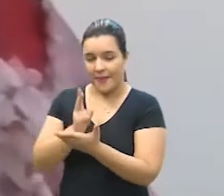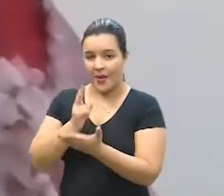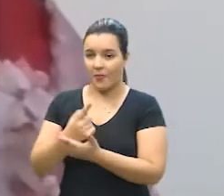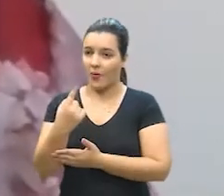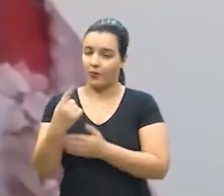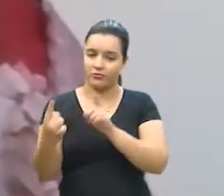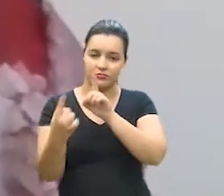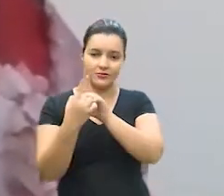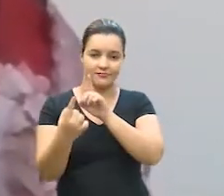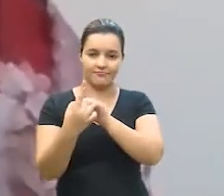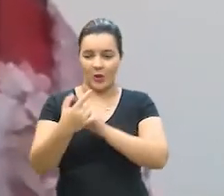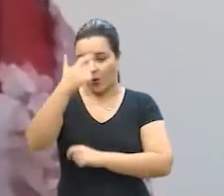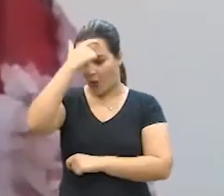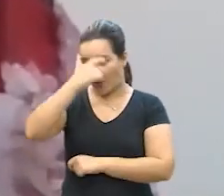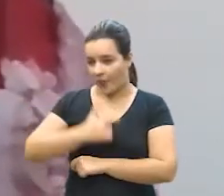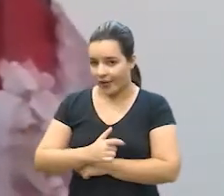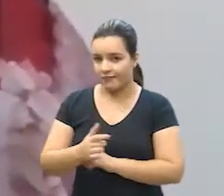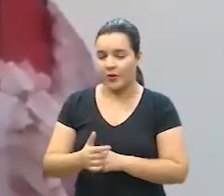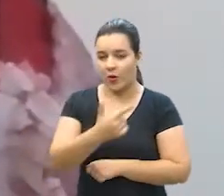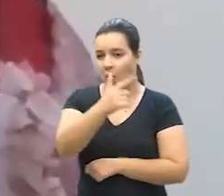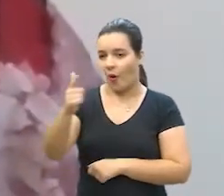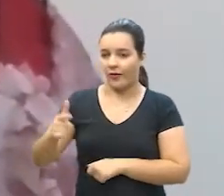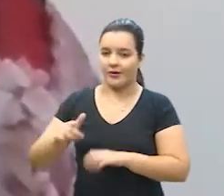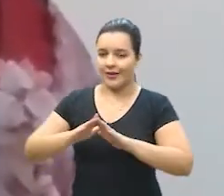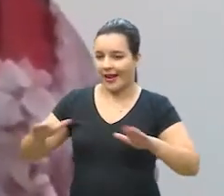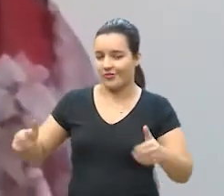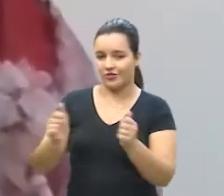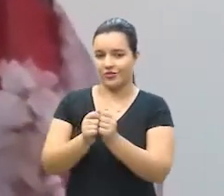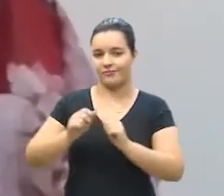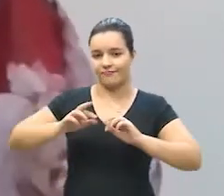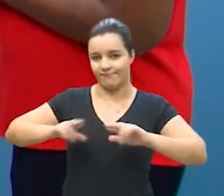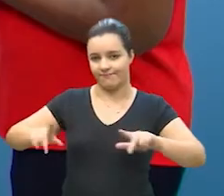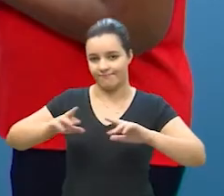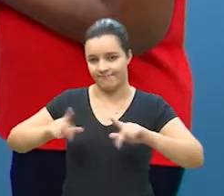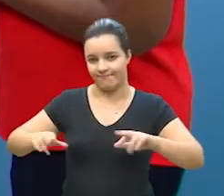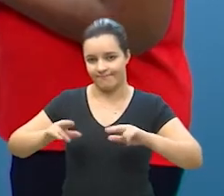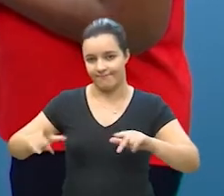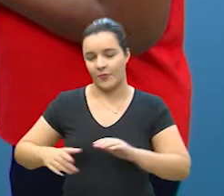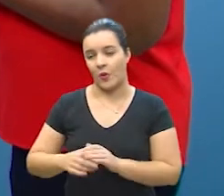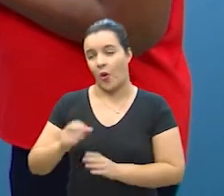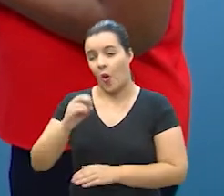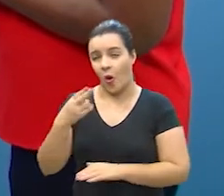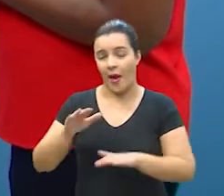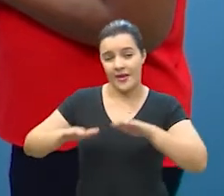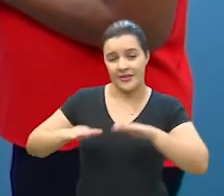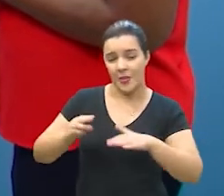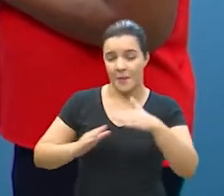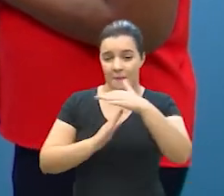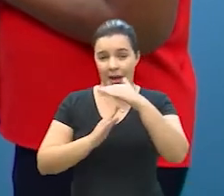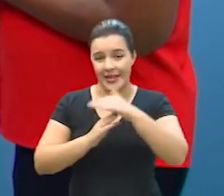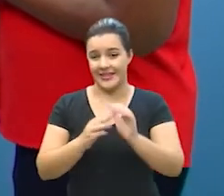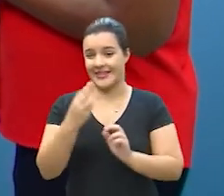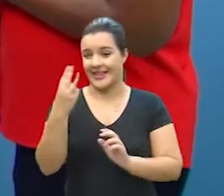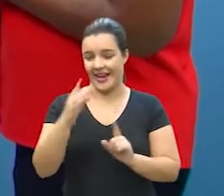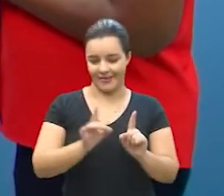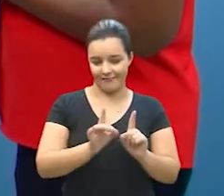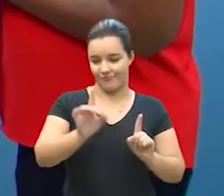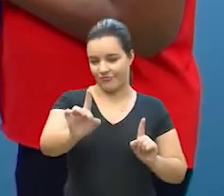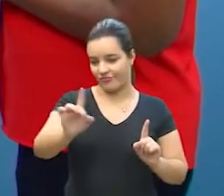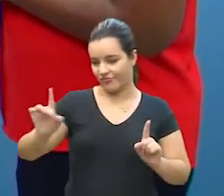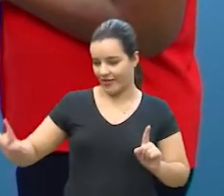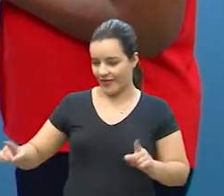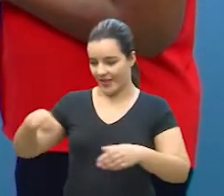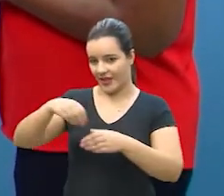individual, atendimento individual, e agora nós estamos com atendimento máximo de 3 alunos por